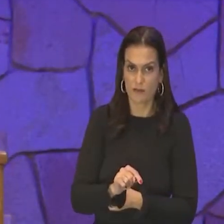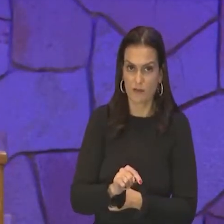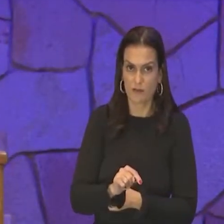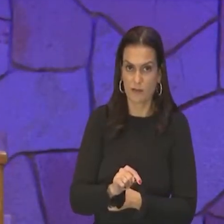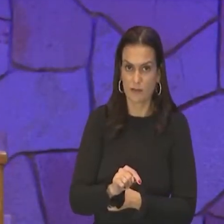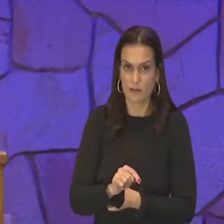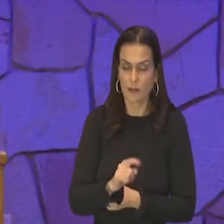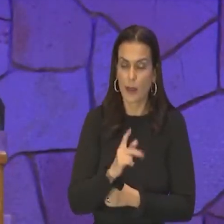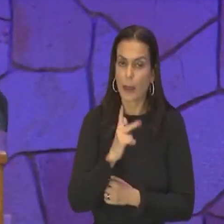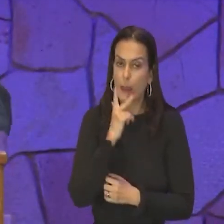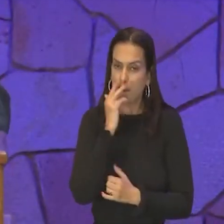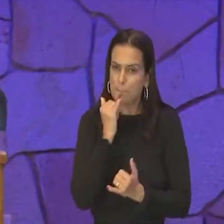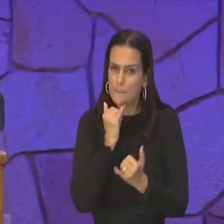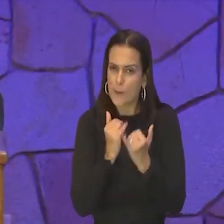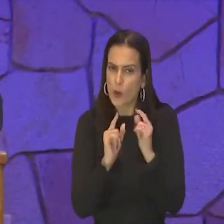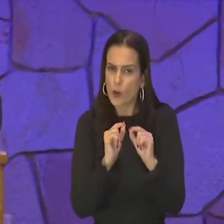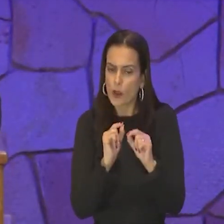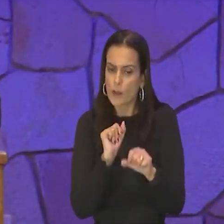parece que é uma pausa.